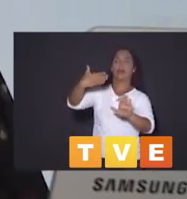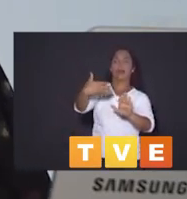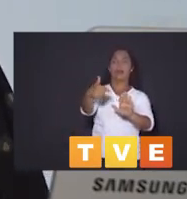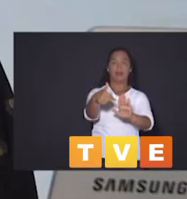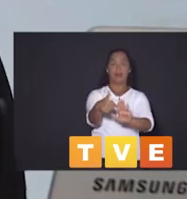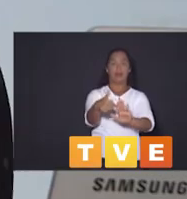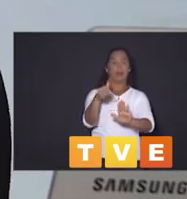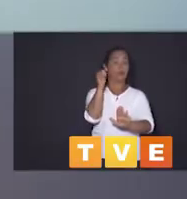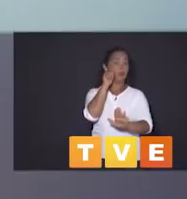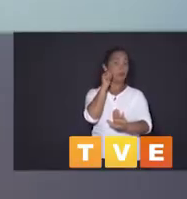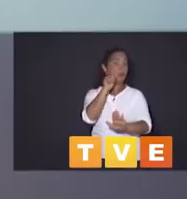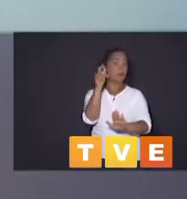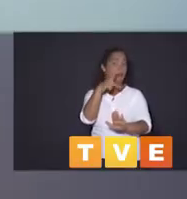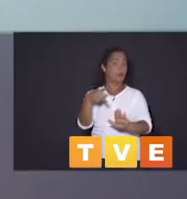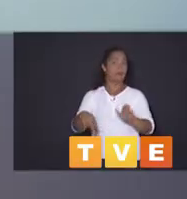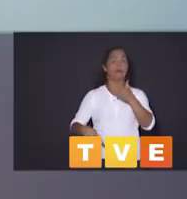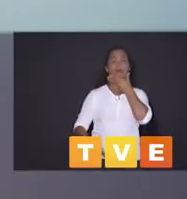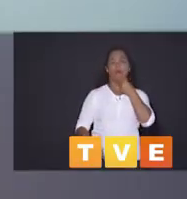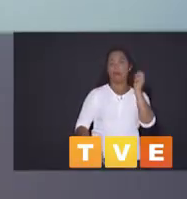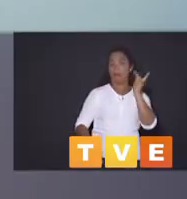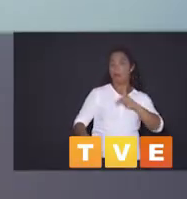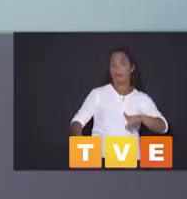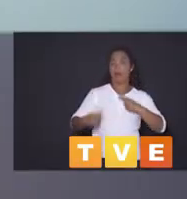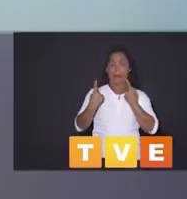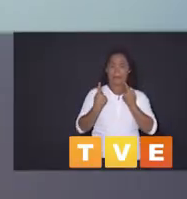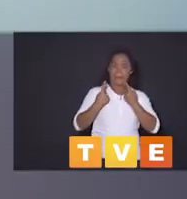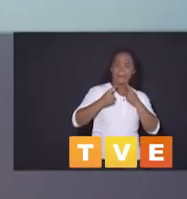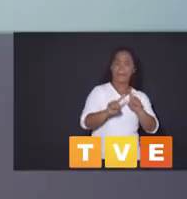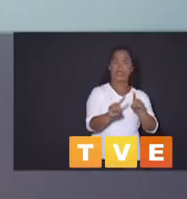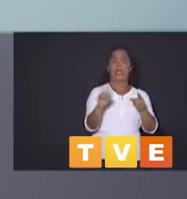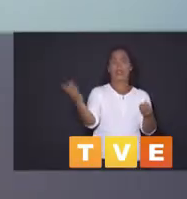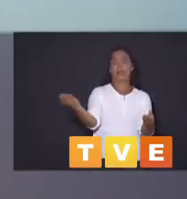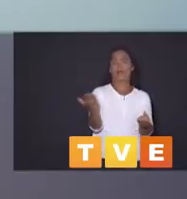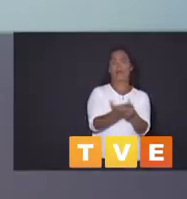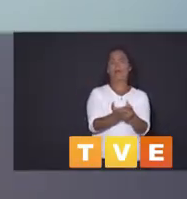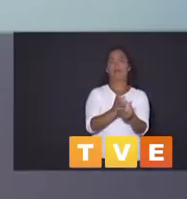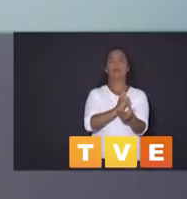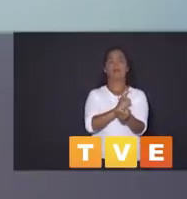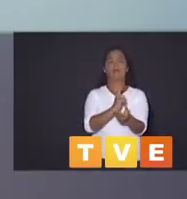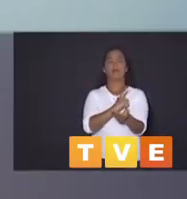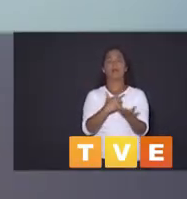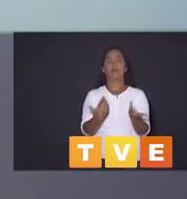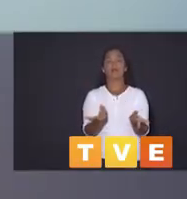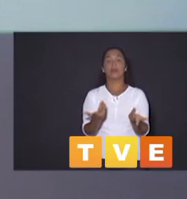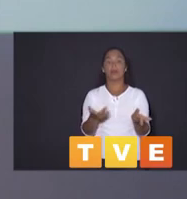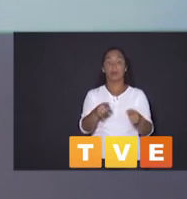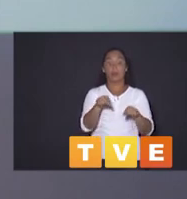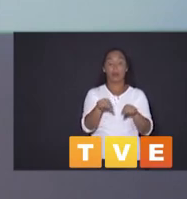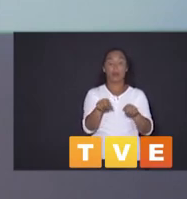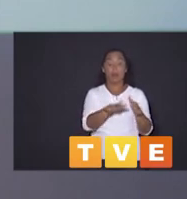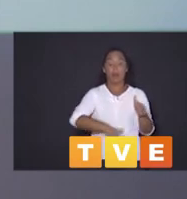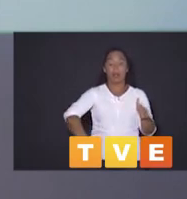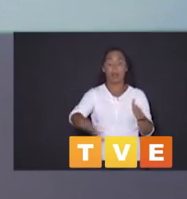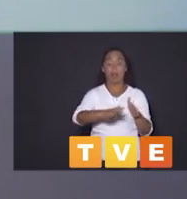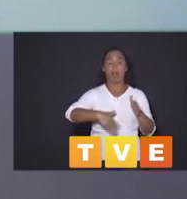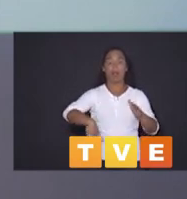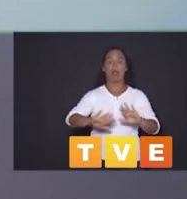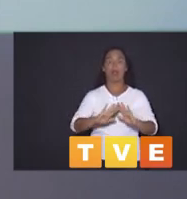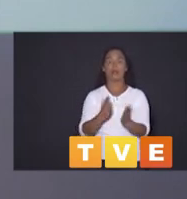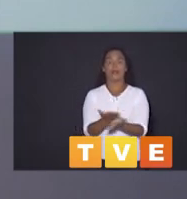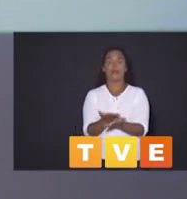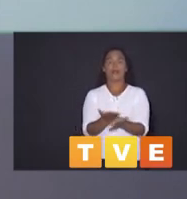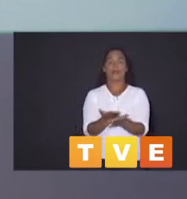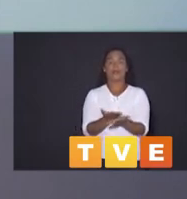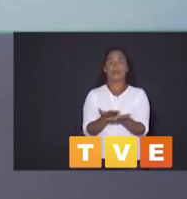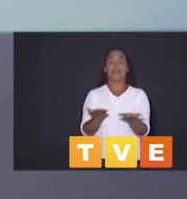professores e professoras têm sido ameaçados gestores e gestoras têm sido ameaçados na e por causa disso o ambiente escolar está se transformando num